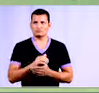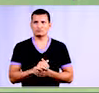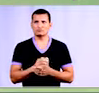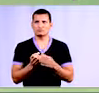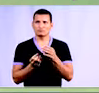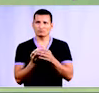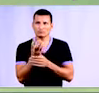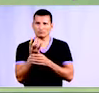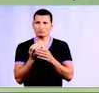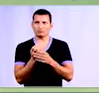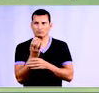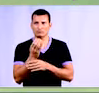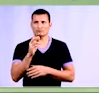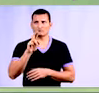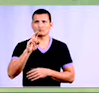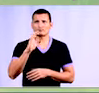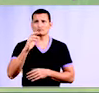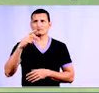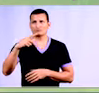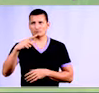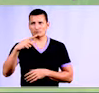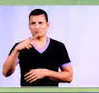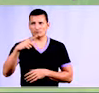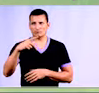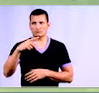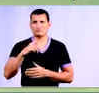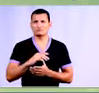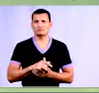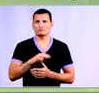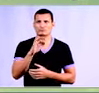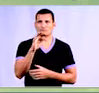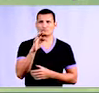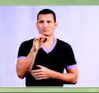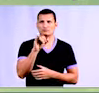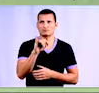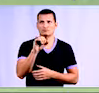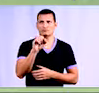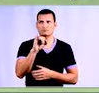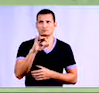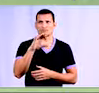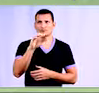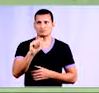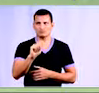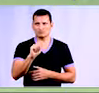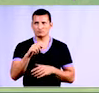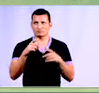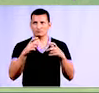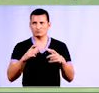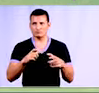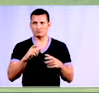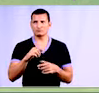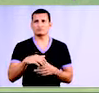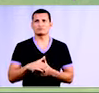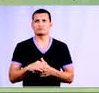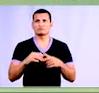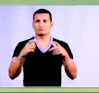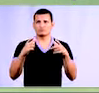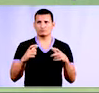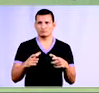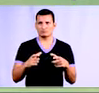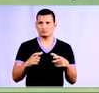gerados pelo CP. E a memória física é o espaço de endereçamento